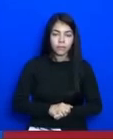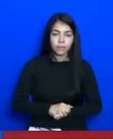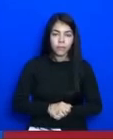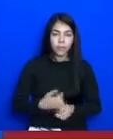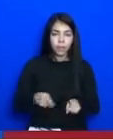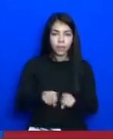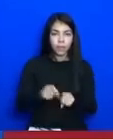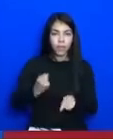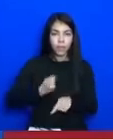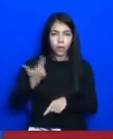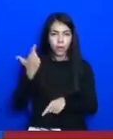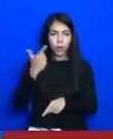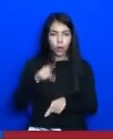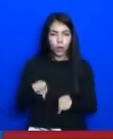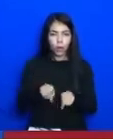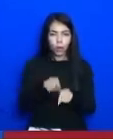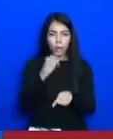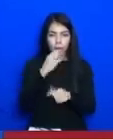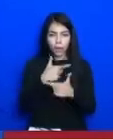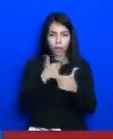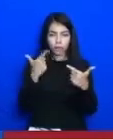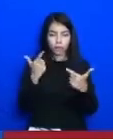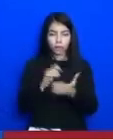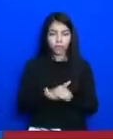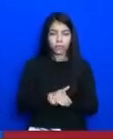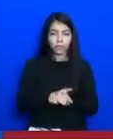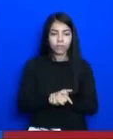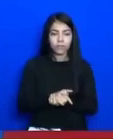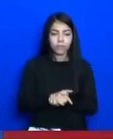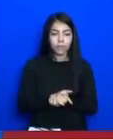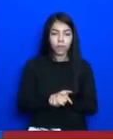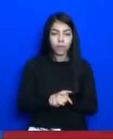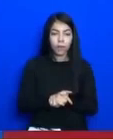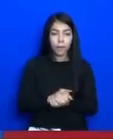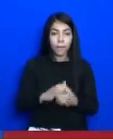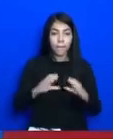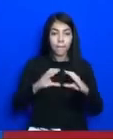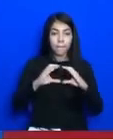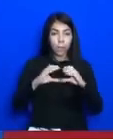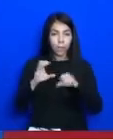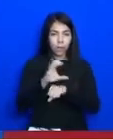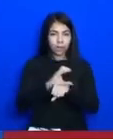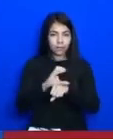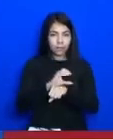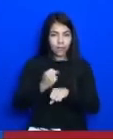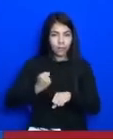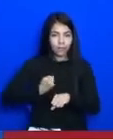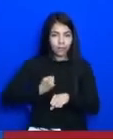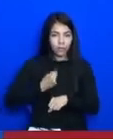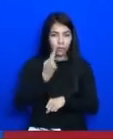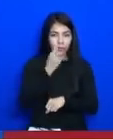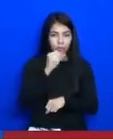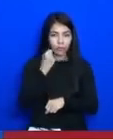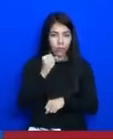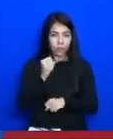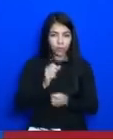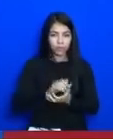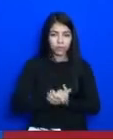Mais um número chegando. Boa sorte para você. Bola cinza, número 18. Cinza, 18.